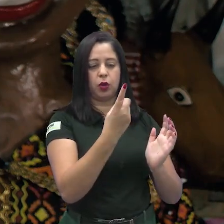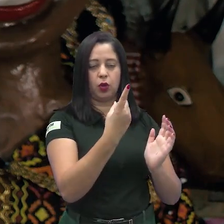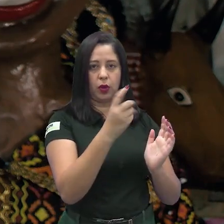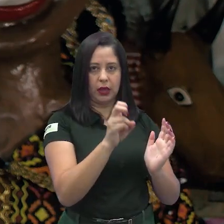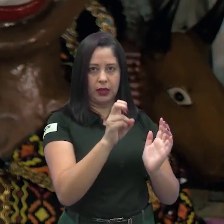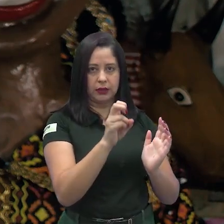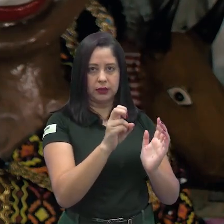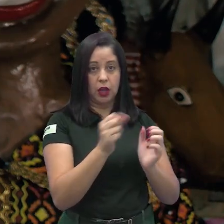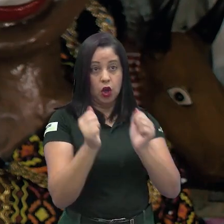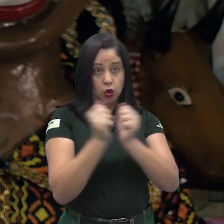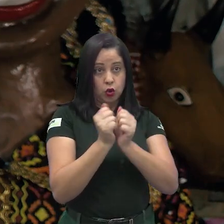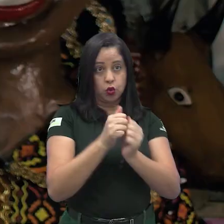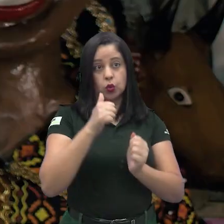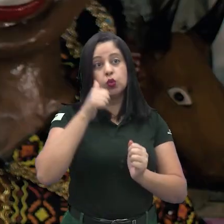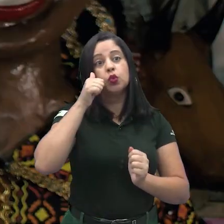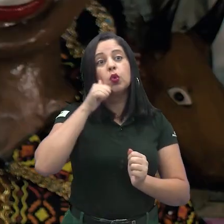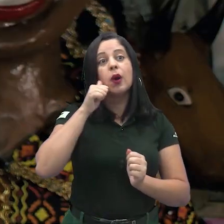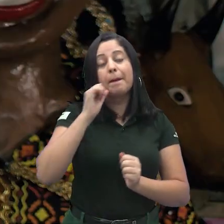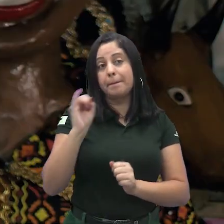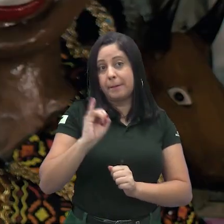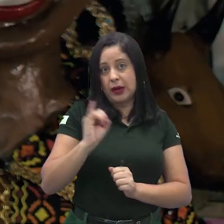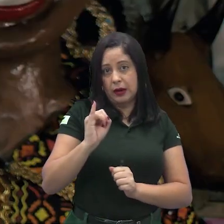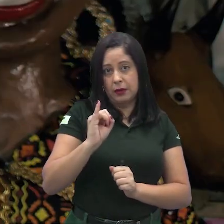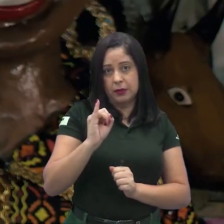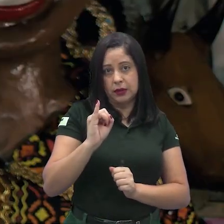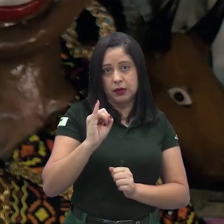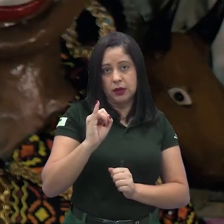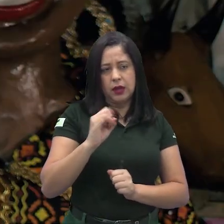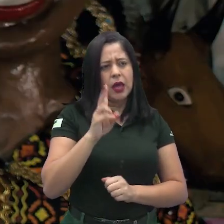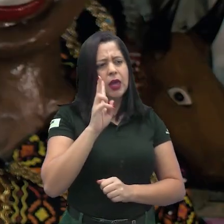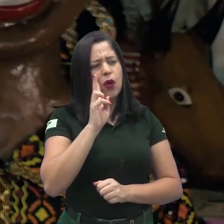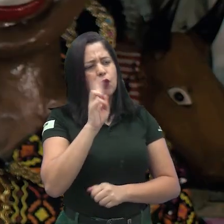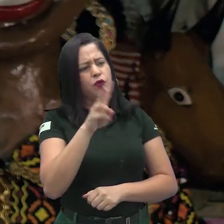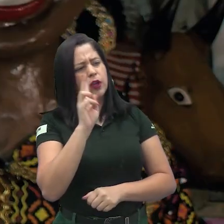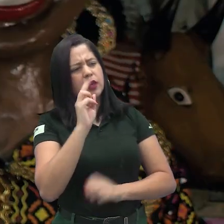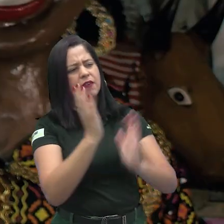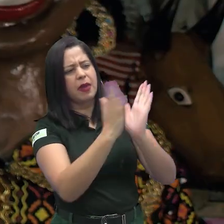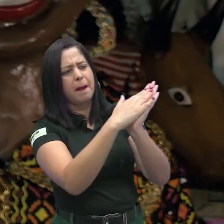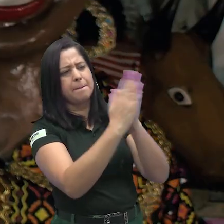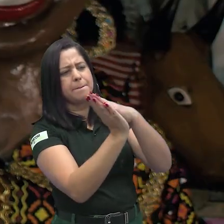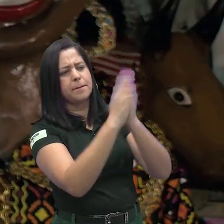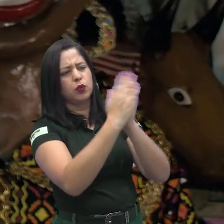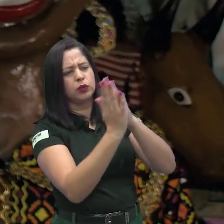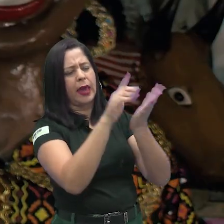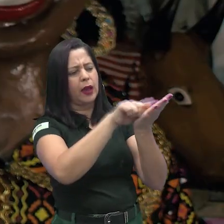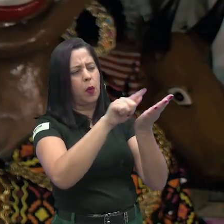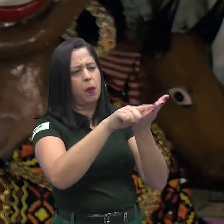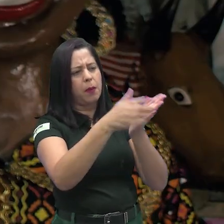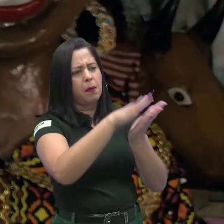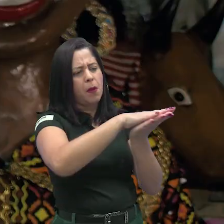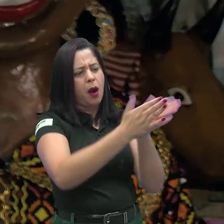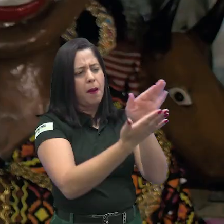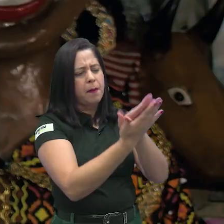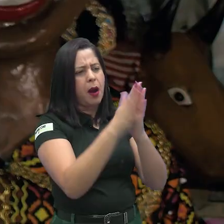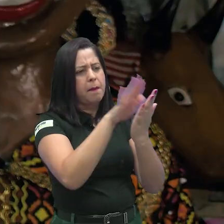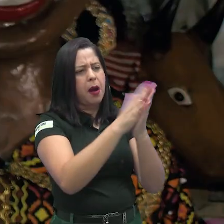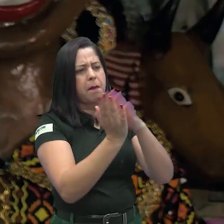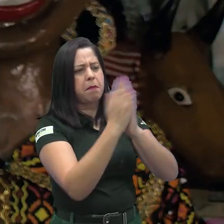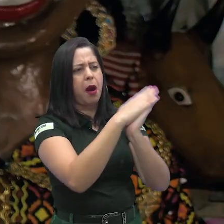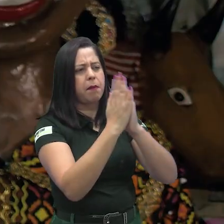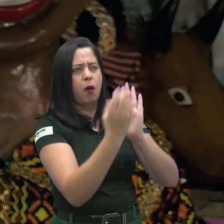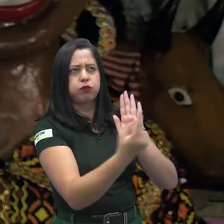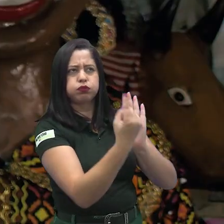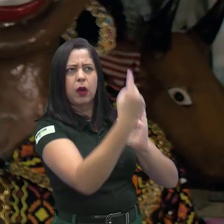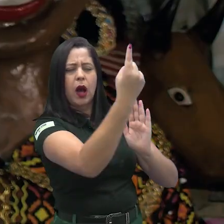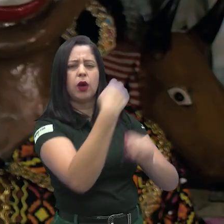irmã, que ela fazia danças de rua num espaço que eles tinham. Eu sempre vi eles fazendo os bonecos, minha mãe até chegou a conversar